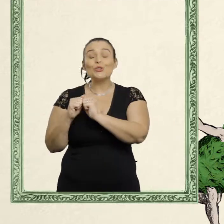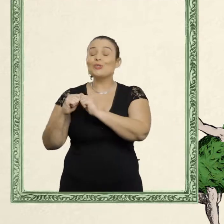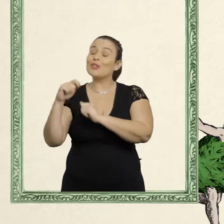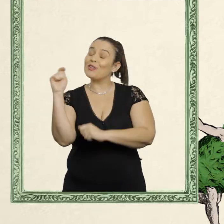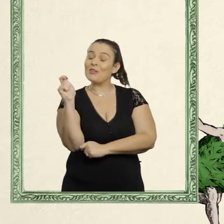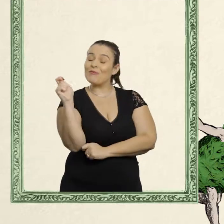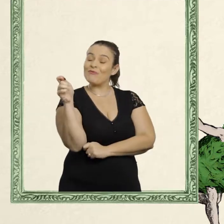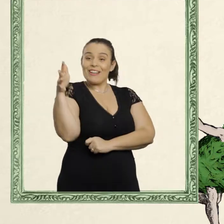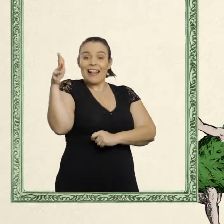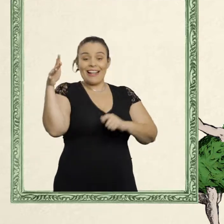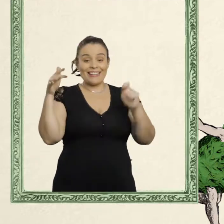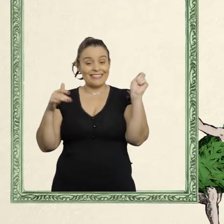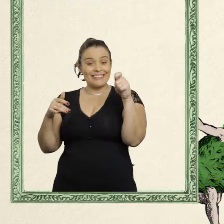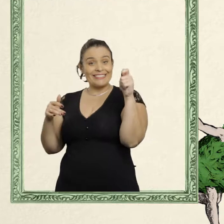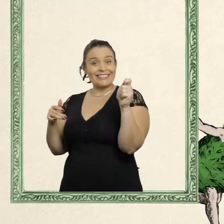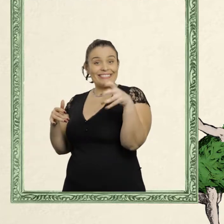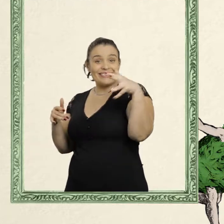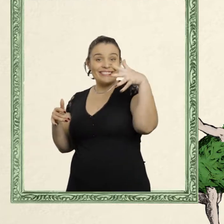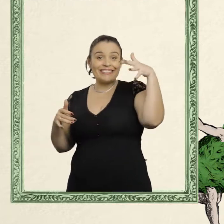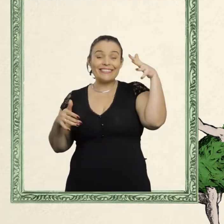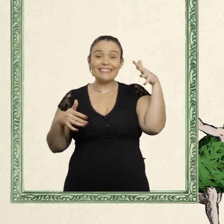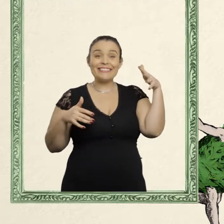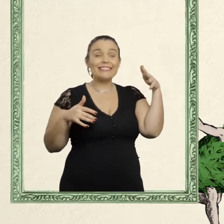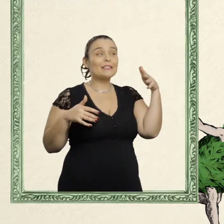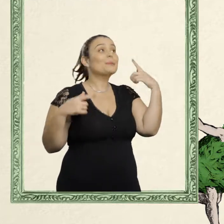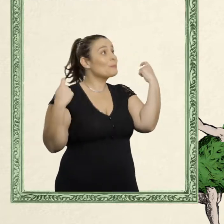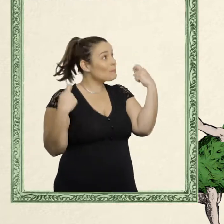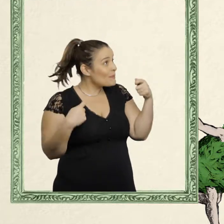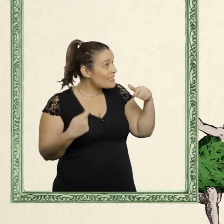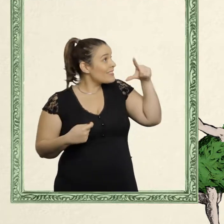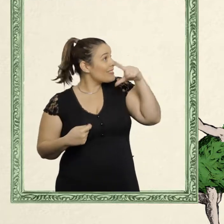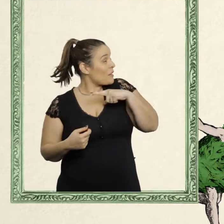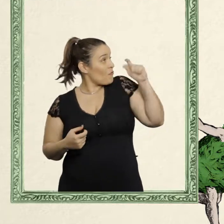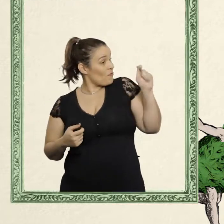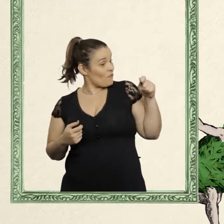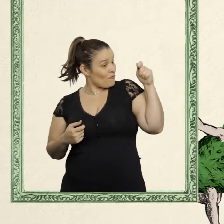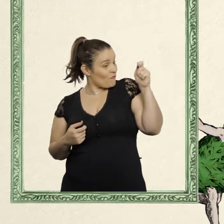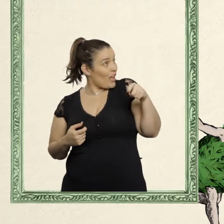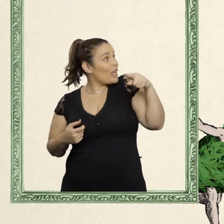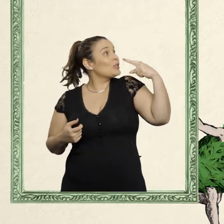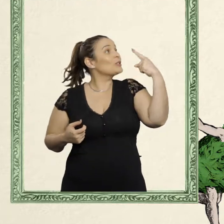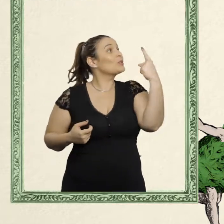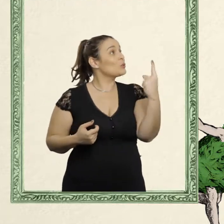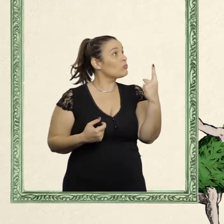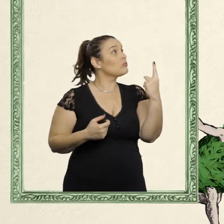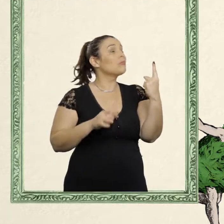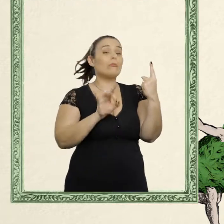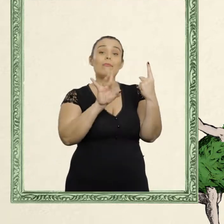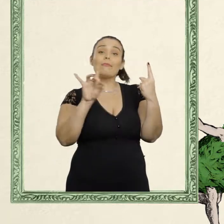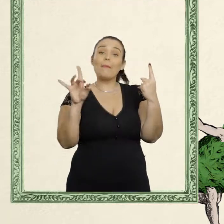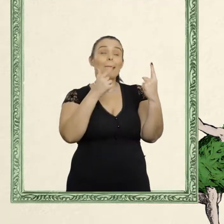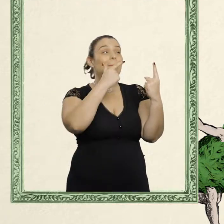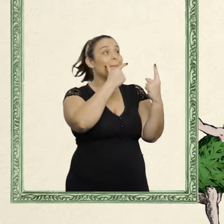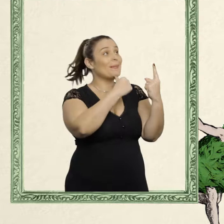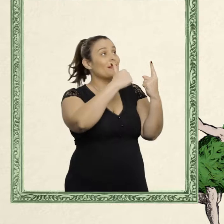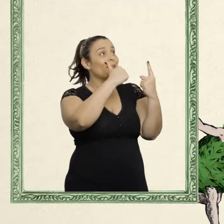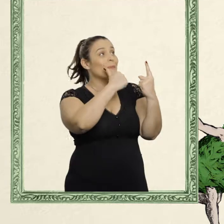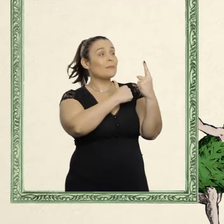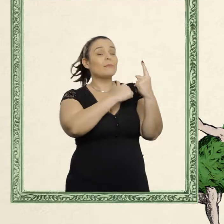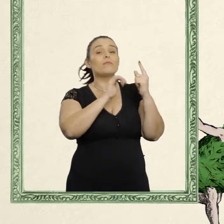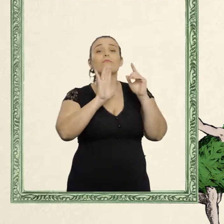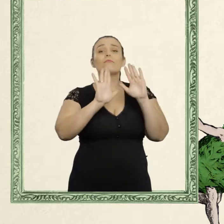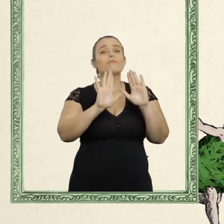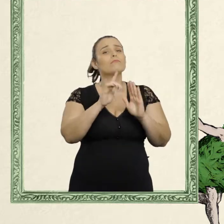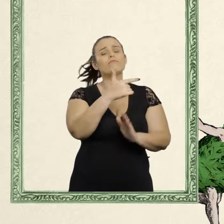com as fadas. Peter disse que deveria existir uma fada para cada menino e menina. Mas